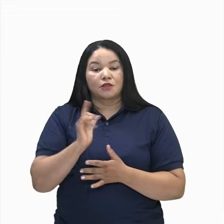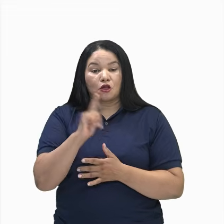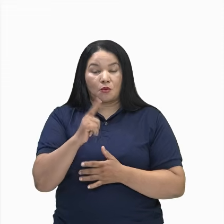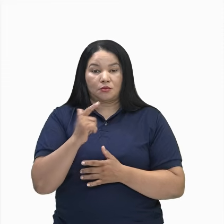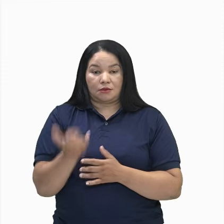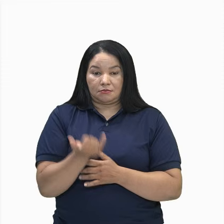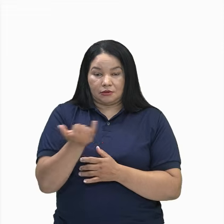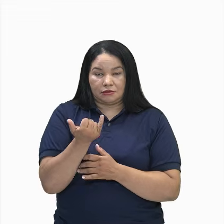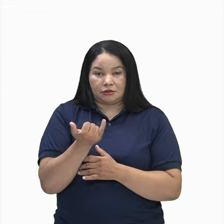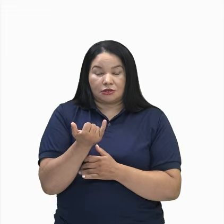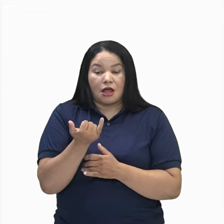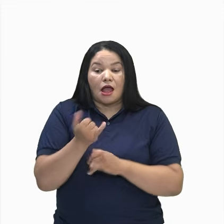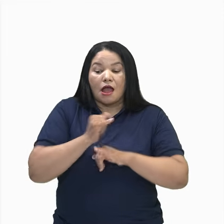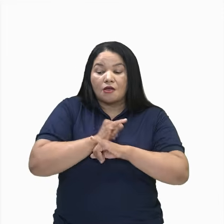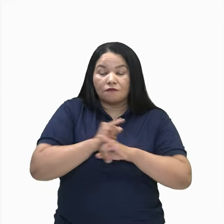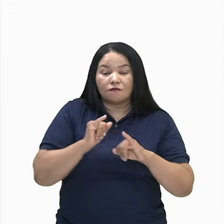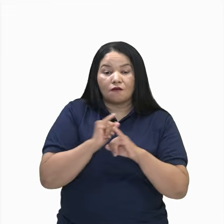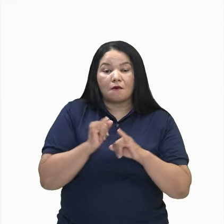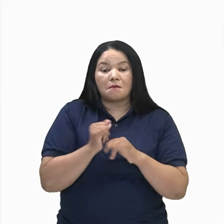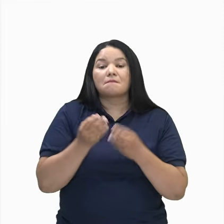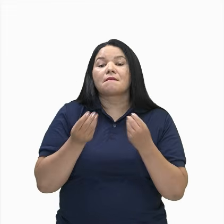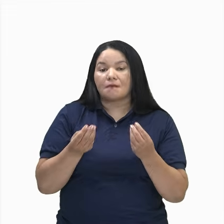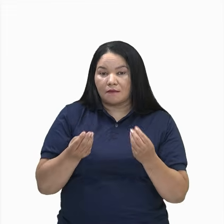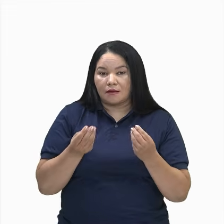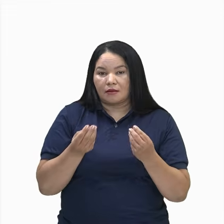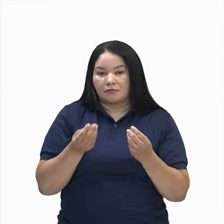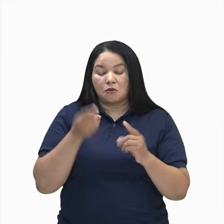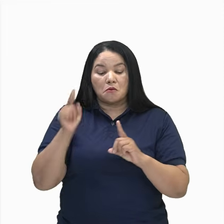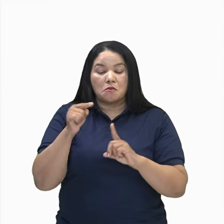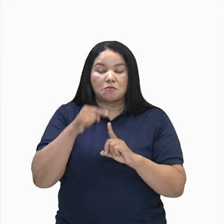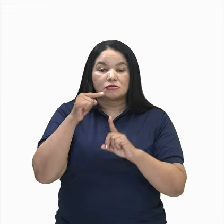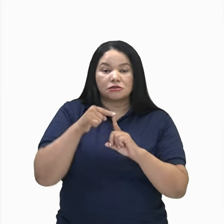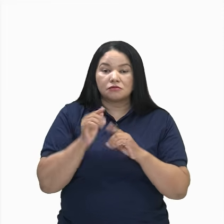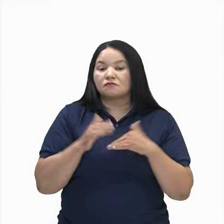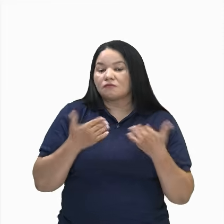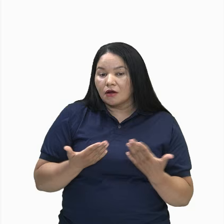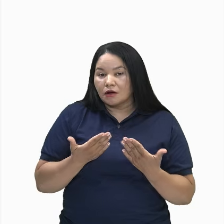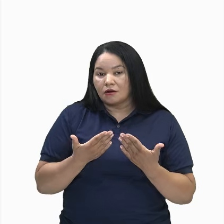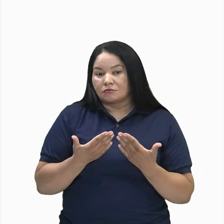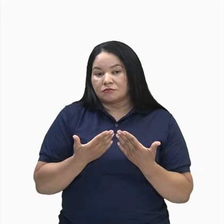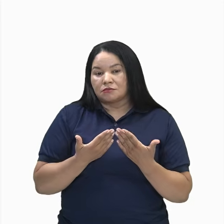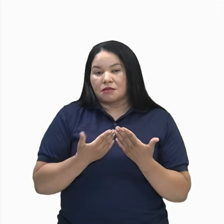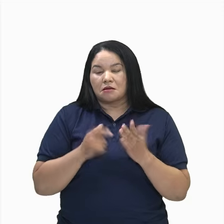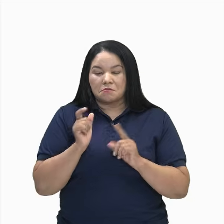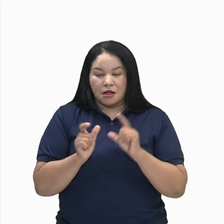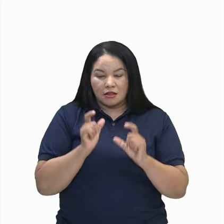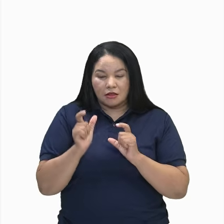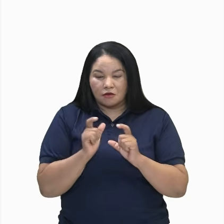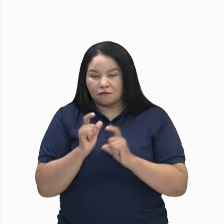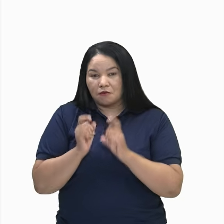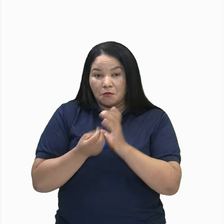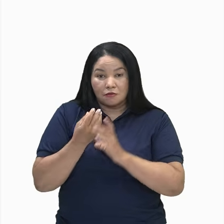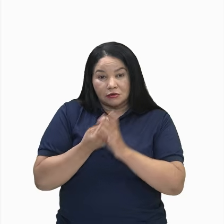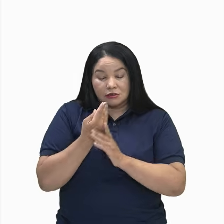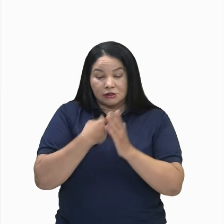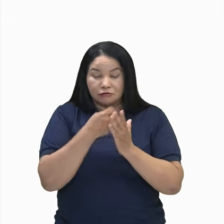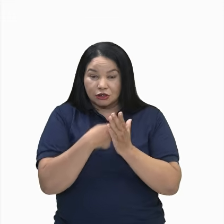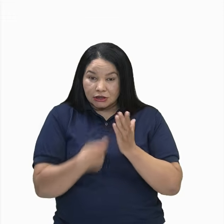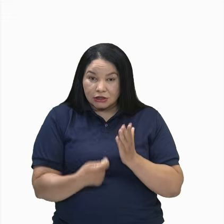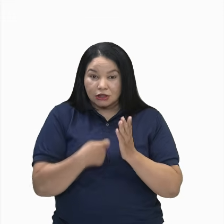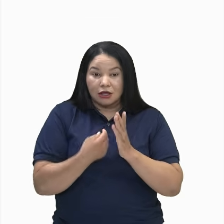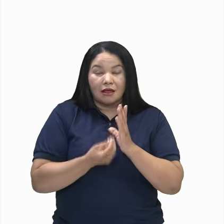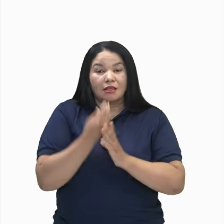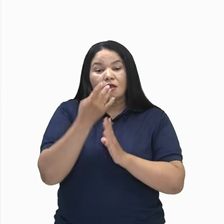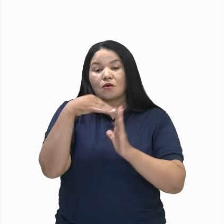Eles informam para quê? Qual é o objetivo? Na hora de selecionar as palavras, na hora de escrever um texto de uma forma ou de